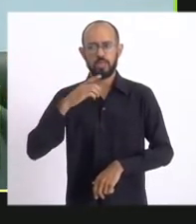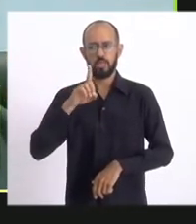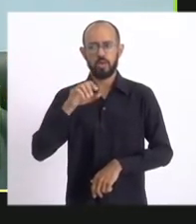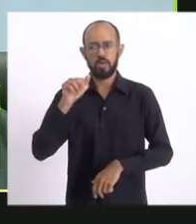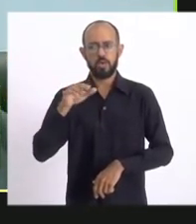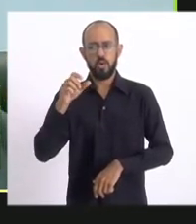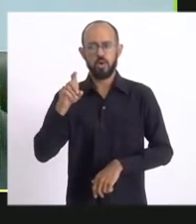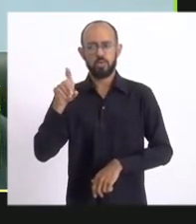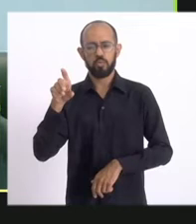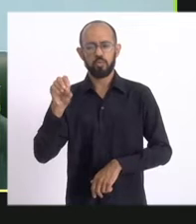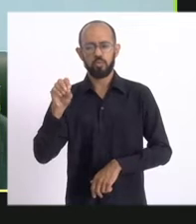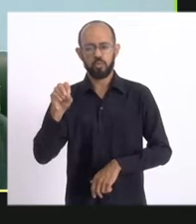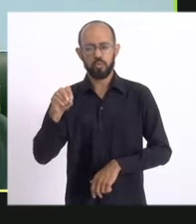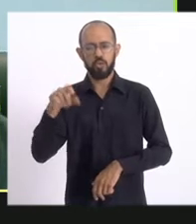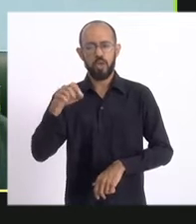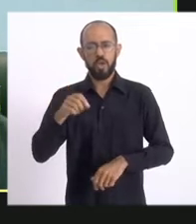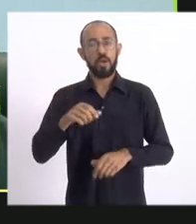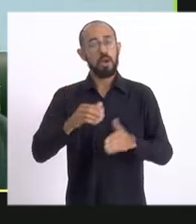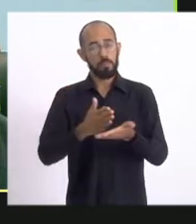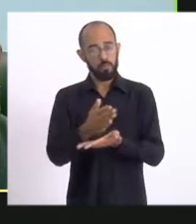2.